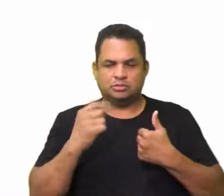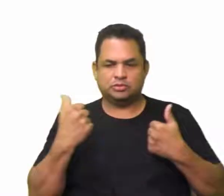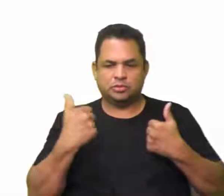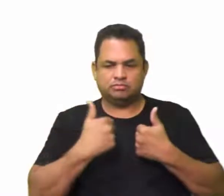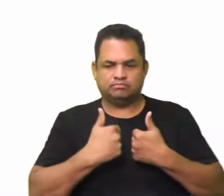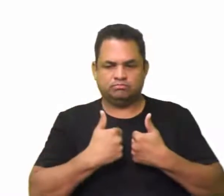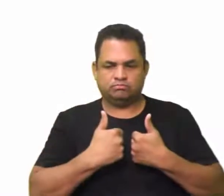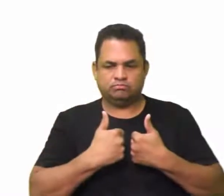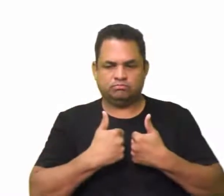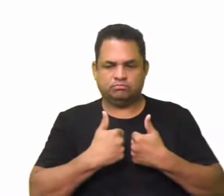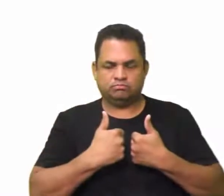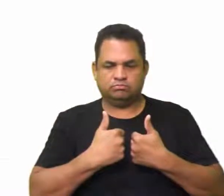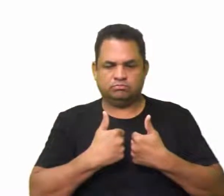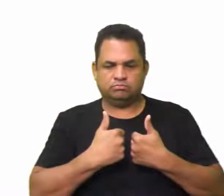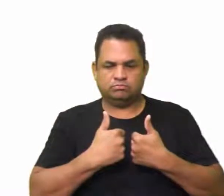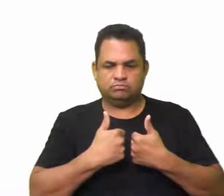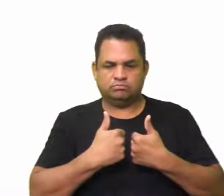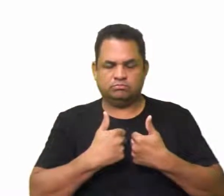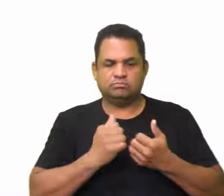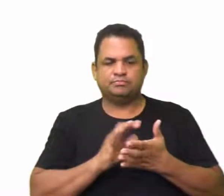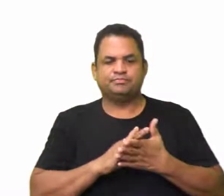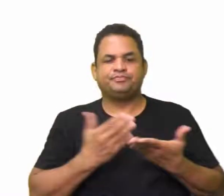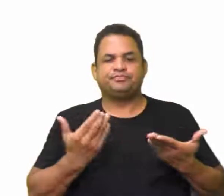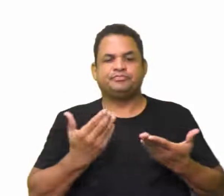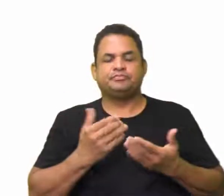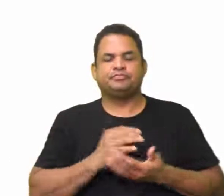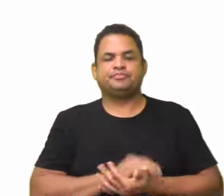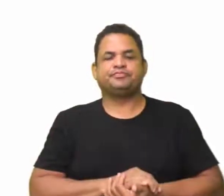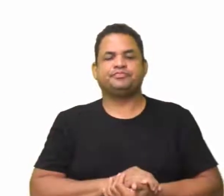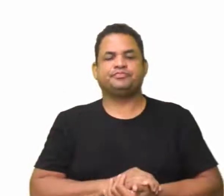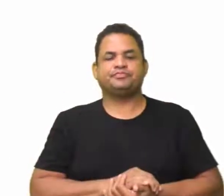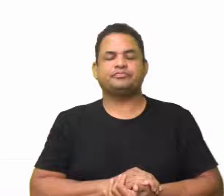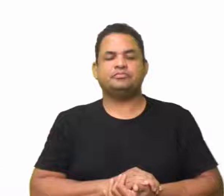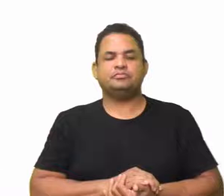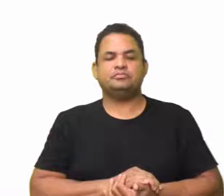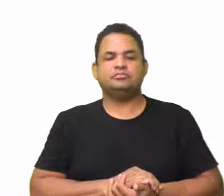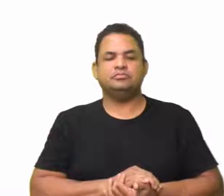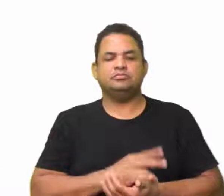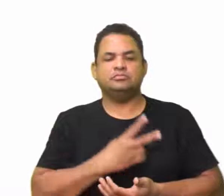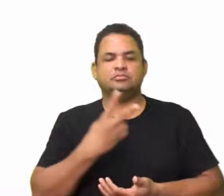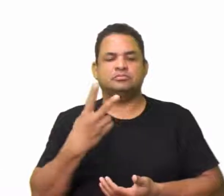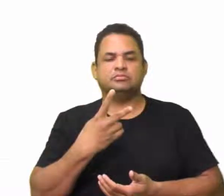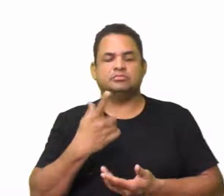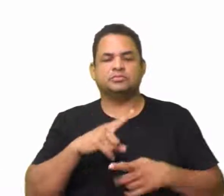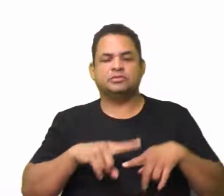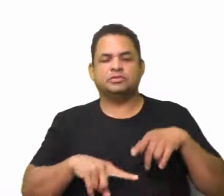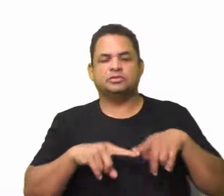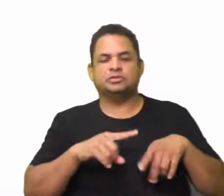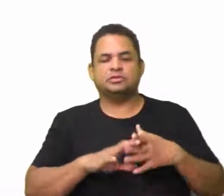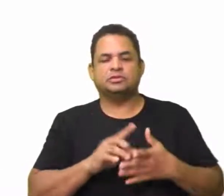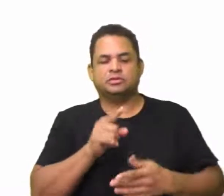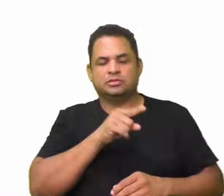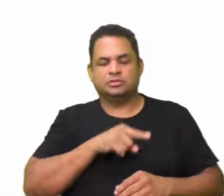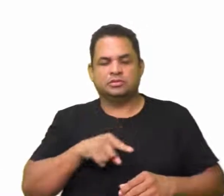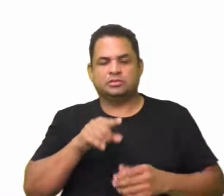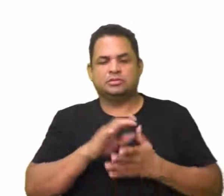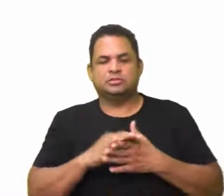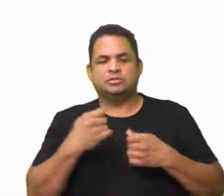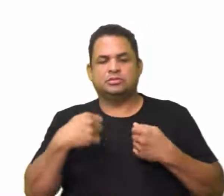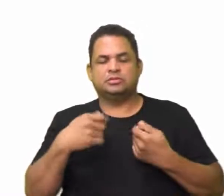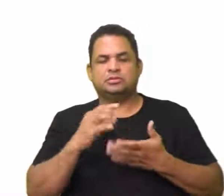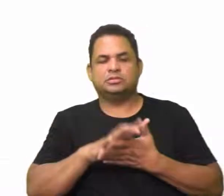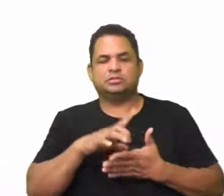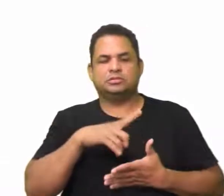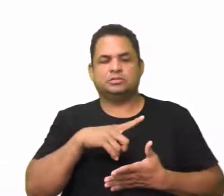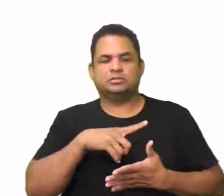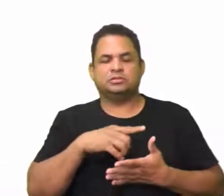tocar, só aproximar. Se tocar é contato, né? Isso. Só que os dois corpos que estão as esferas aí precisam ter um procedimento. Nesse